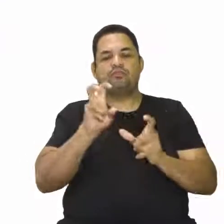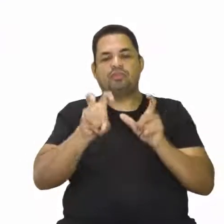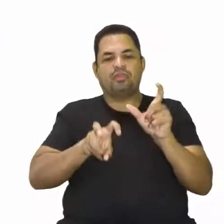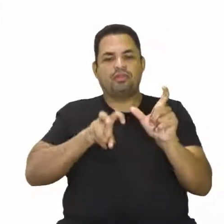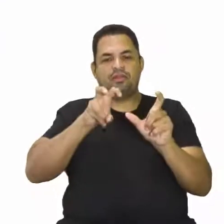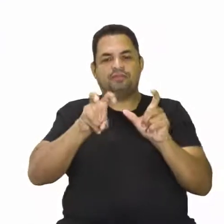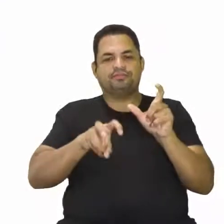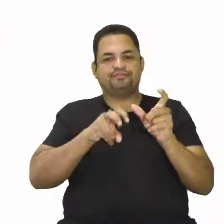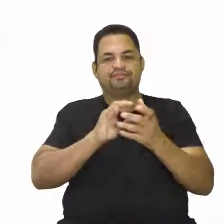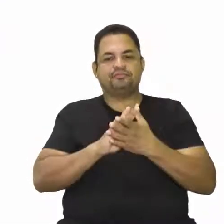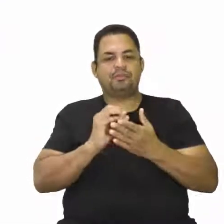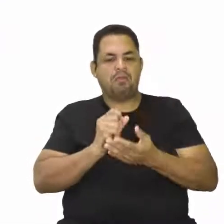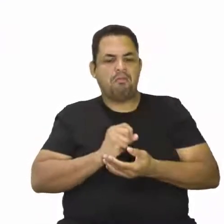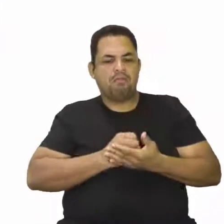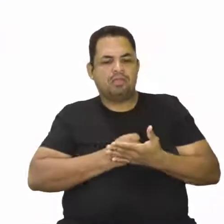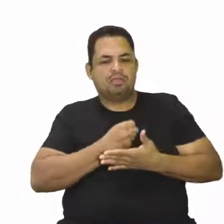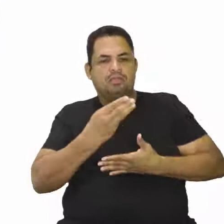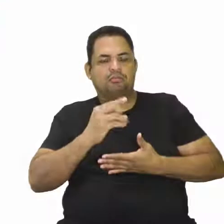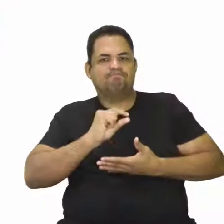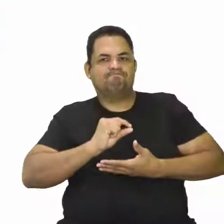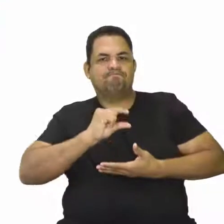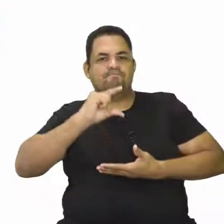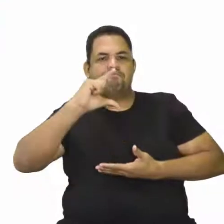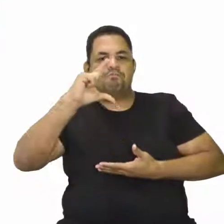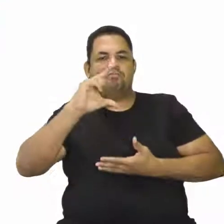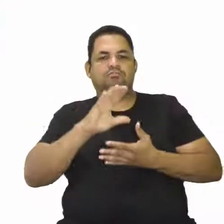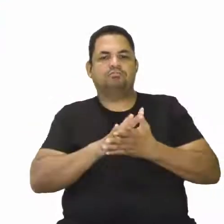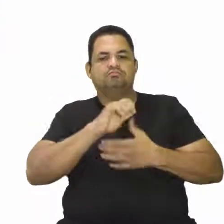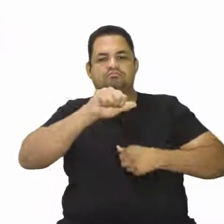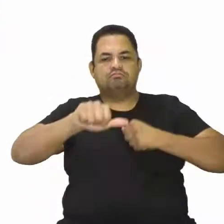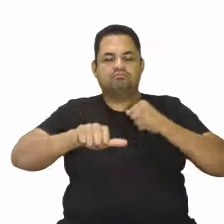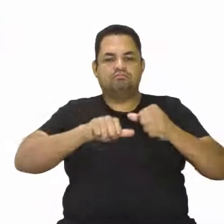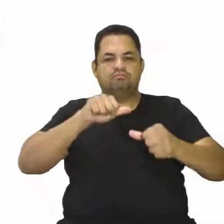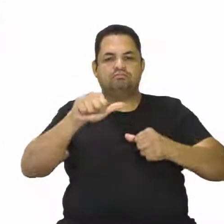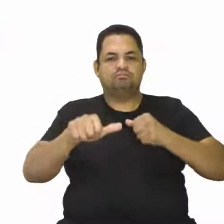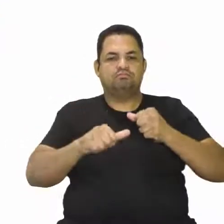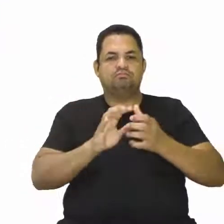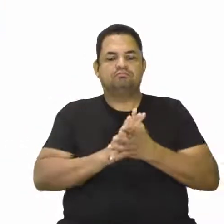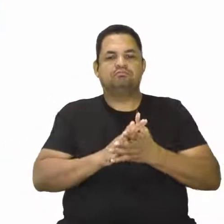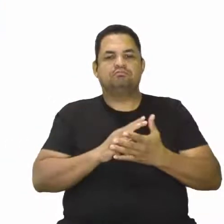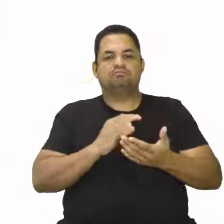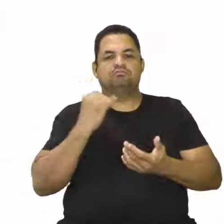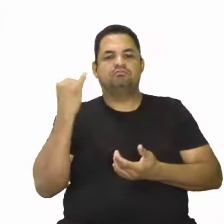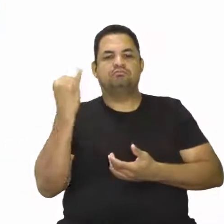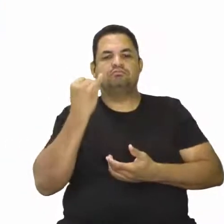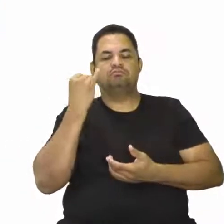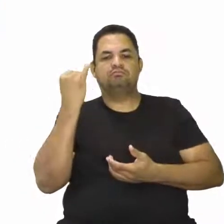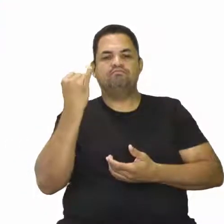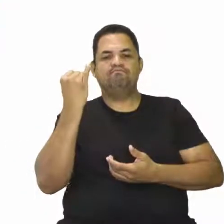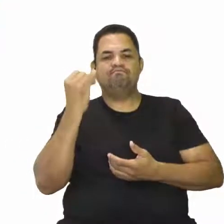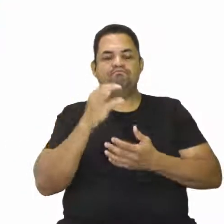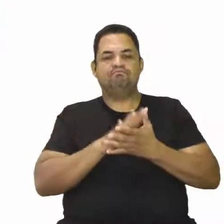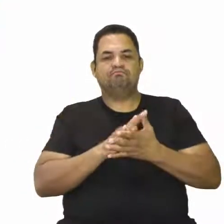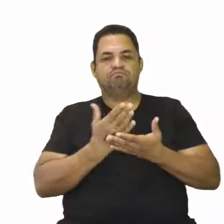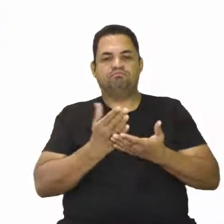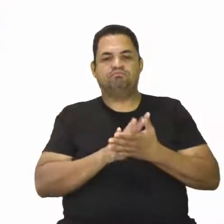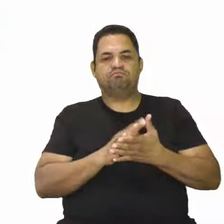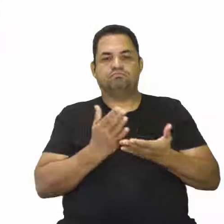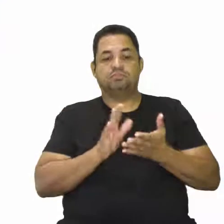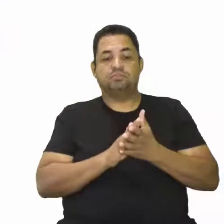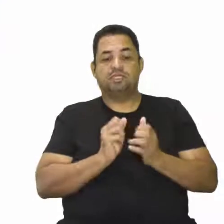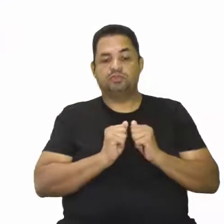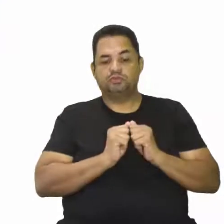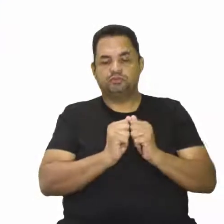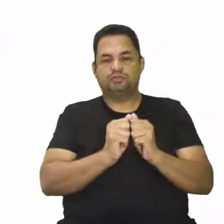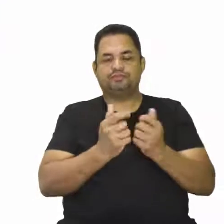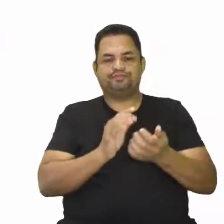é intensificar e, ao mesmo tempo, modificar o valor de quem ele